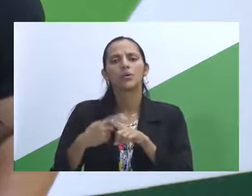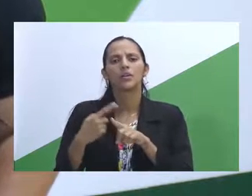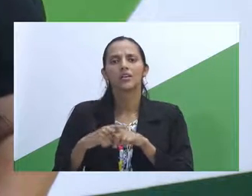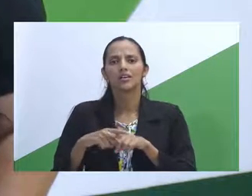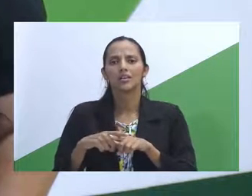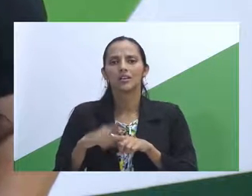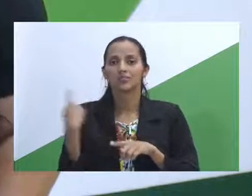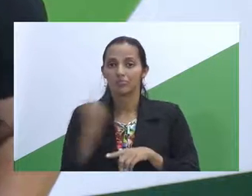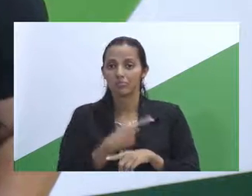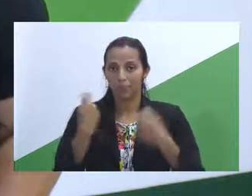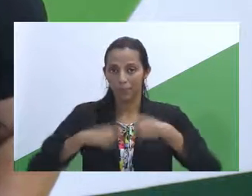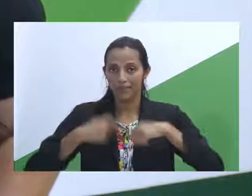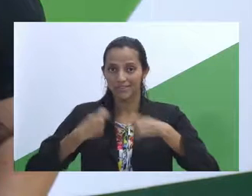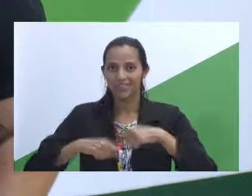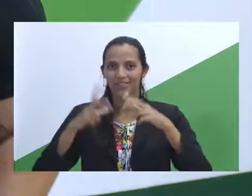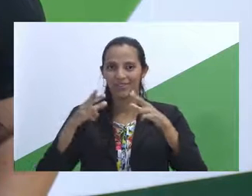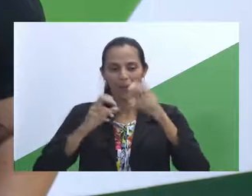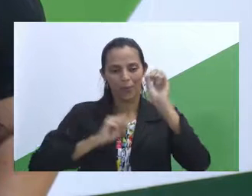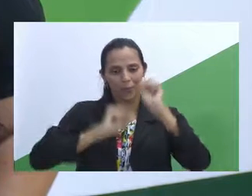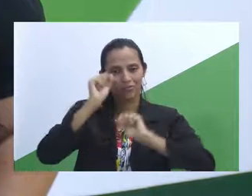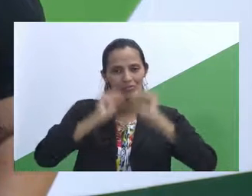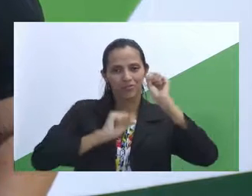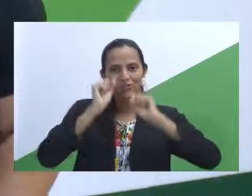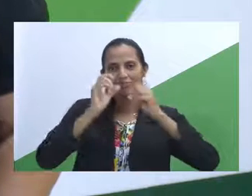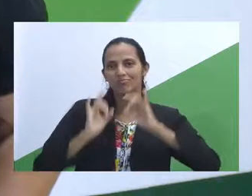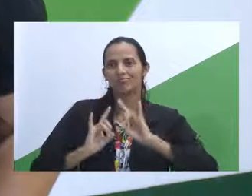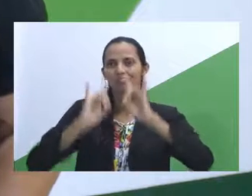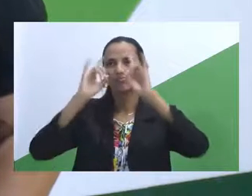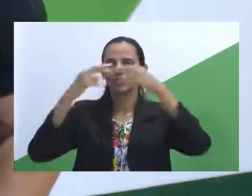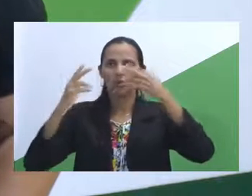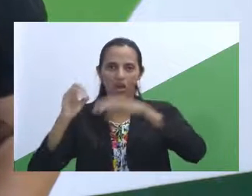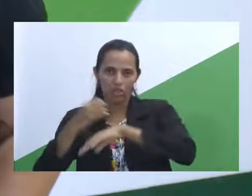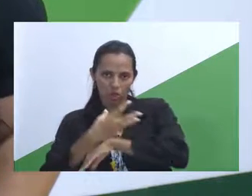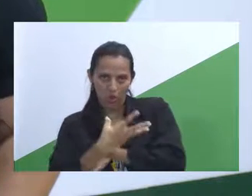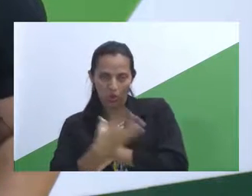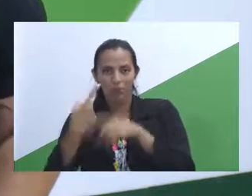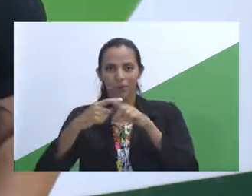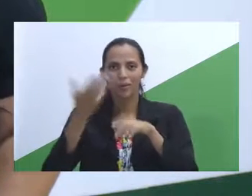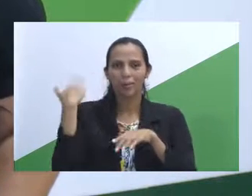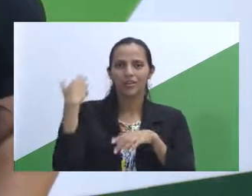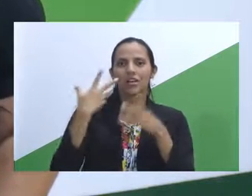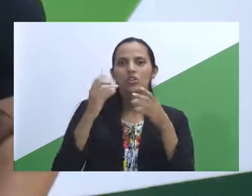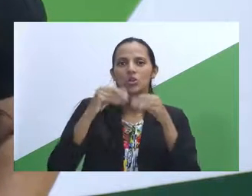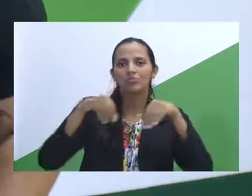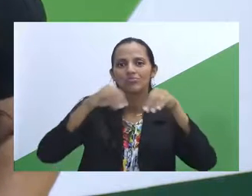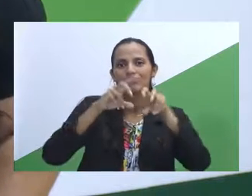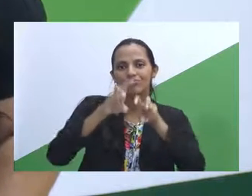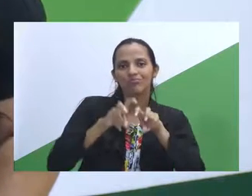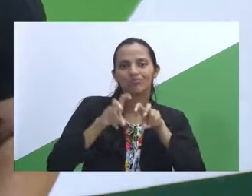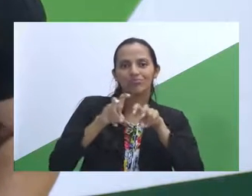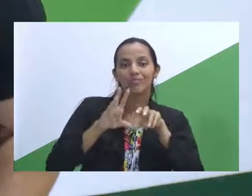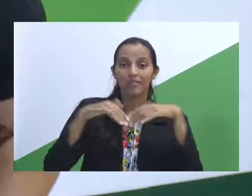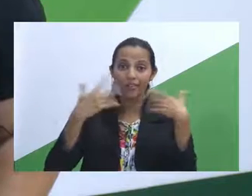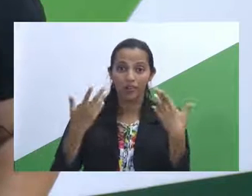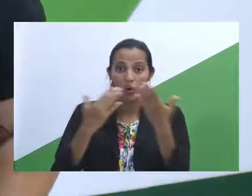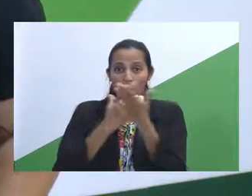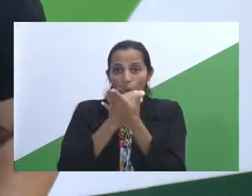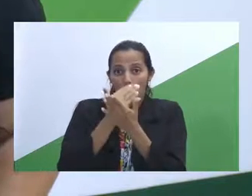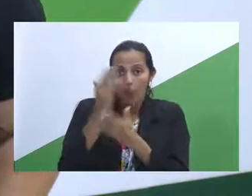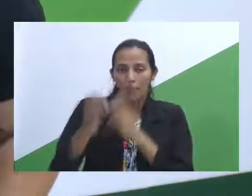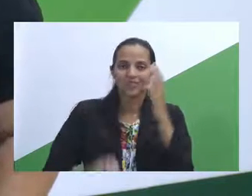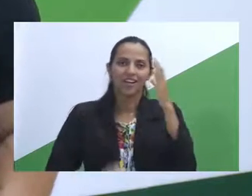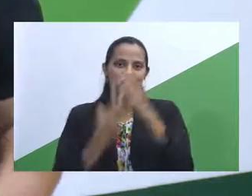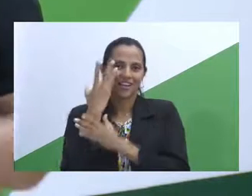a gente precisa, então, modernizar esse Brasil, né? Então, essa parte da industrialização, ela vai ser importante, por quê? Porque a gente vai, então,